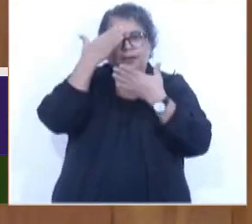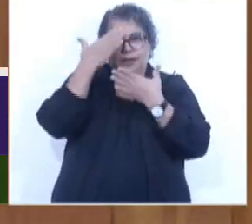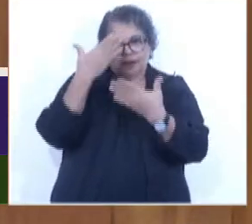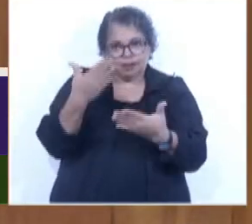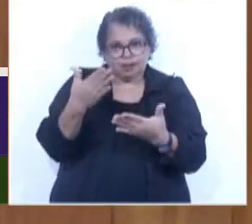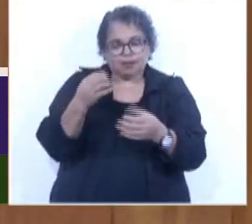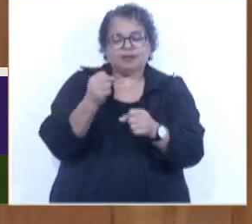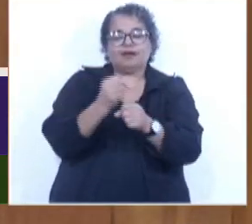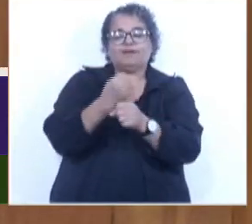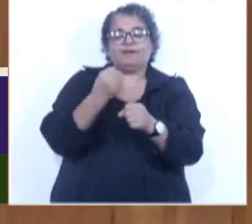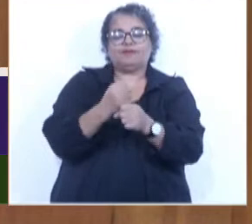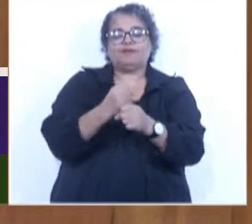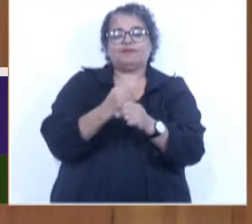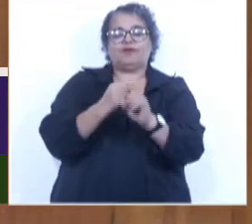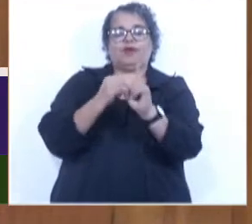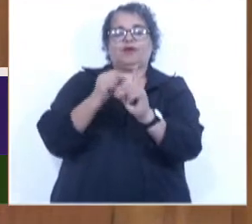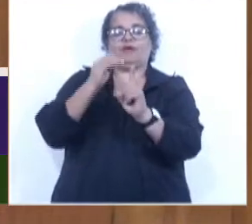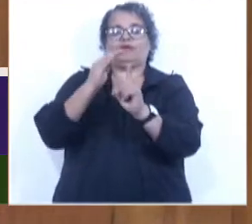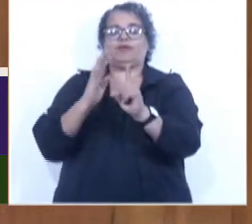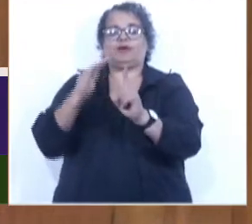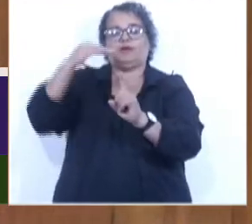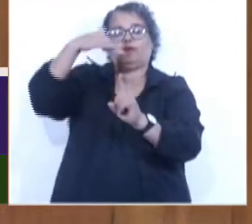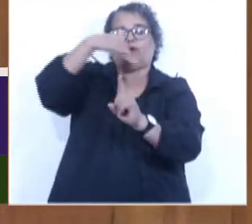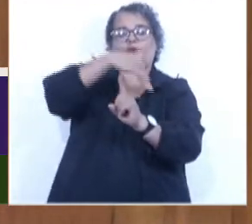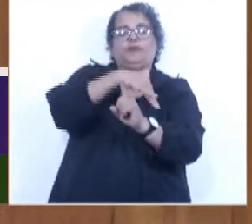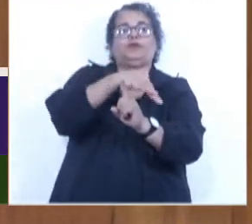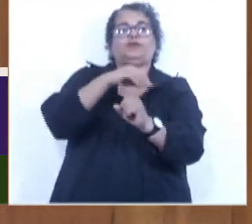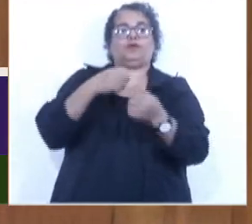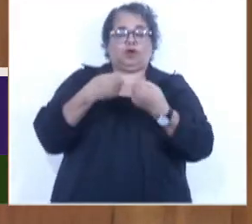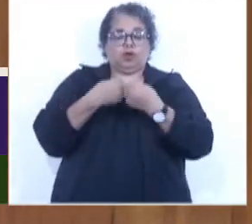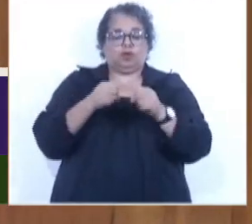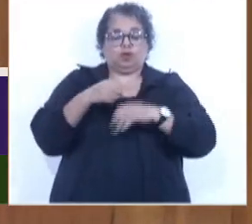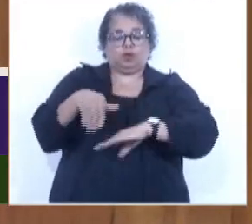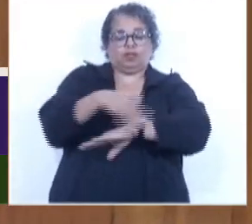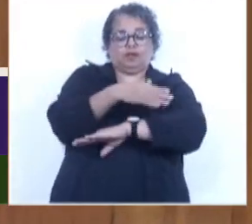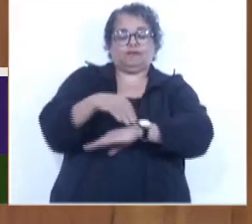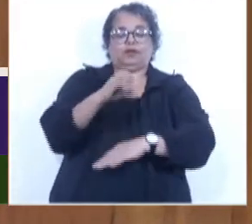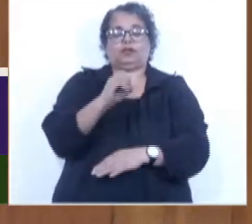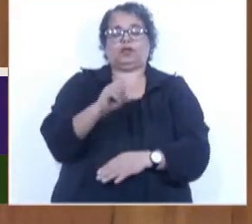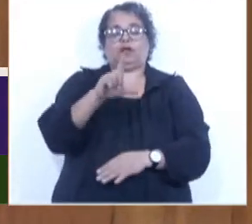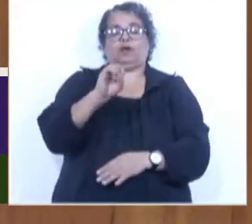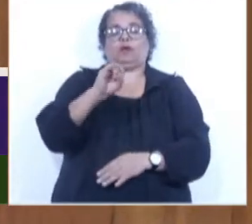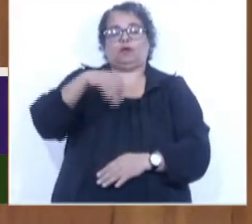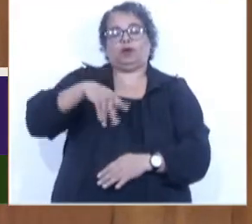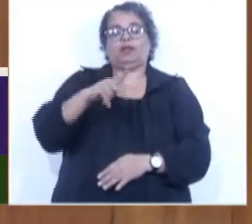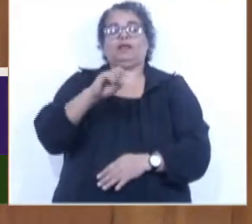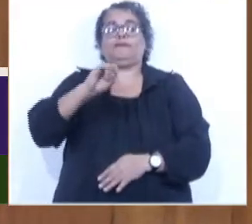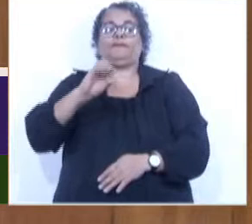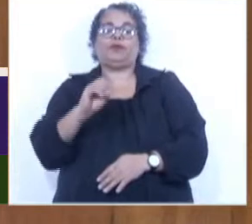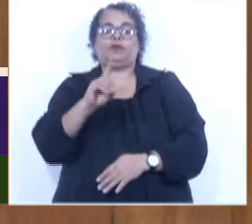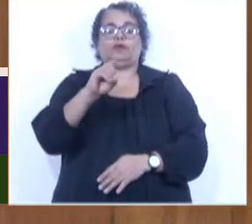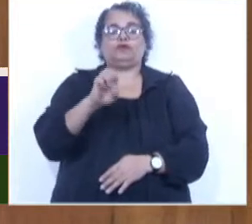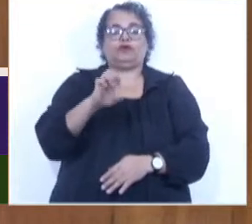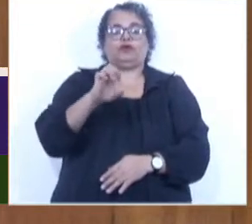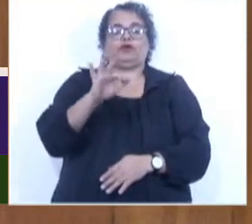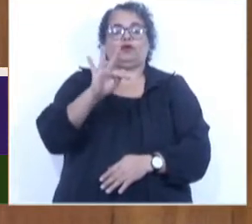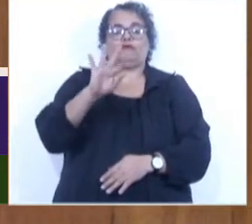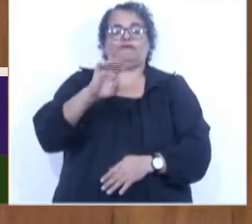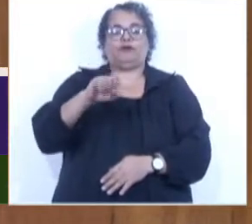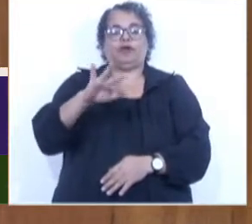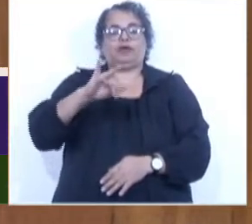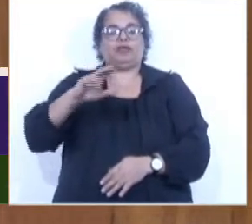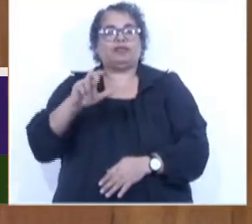construção da cobertura do ponto de ônibus na Avenida Olímpio de Freitas esquina com a Rua Paulo César Santana